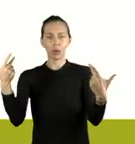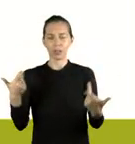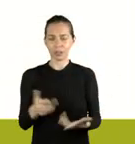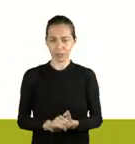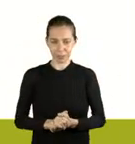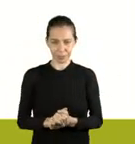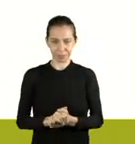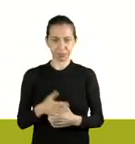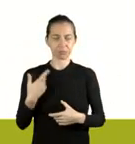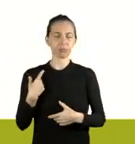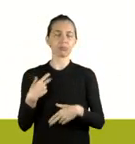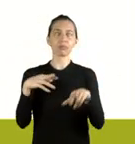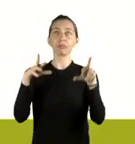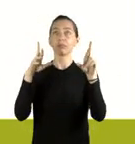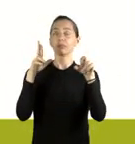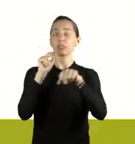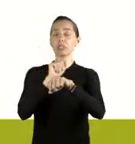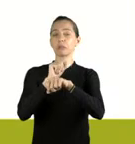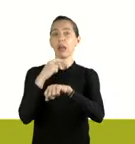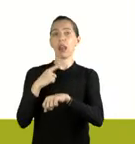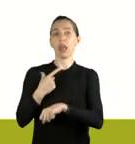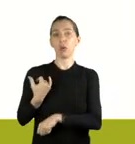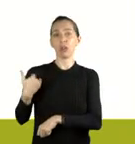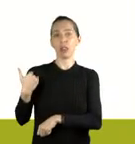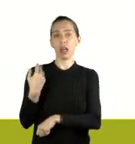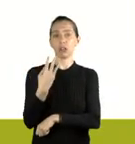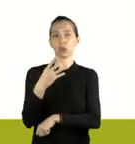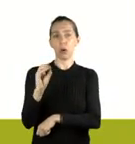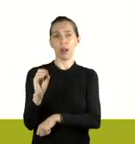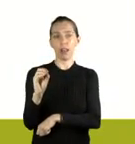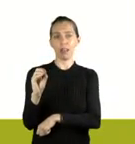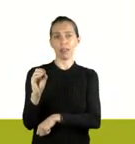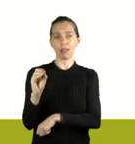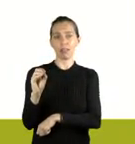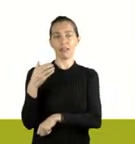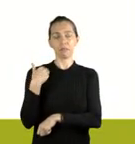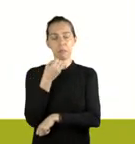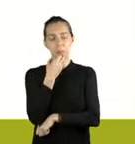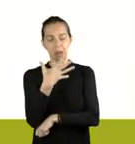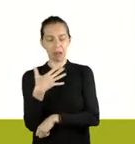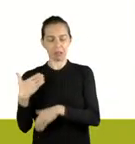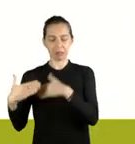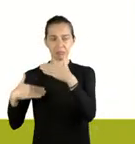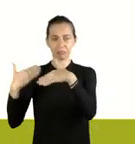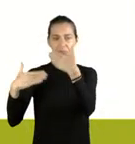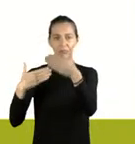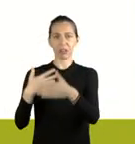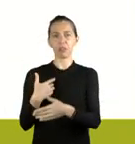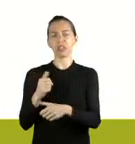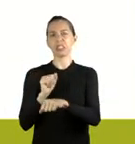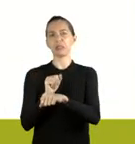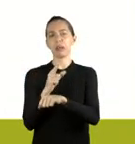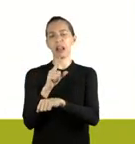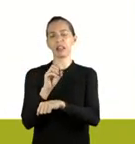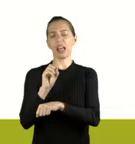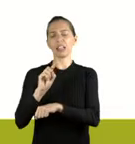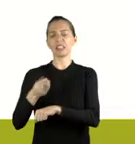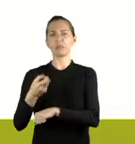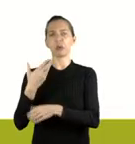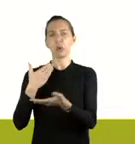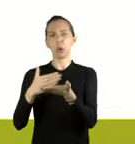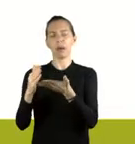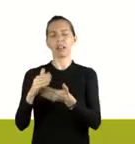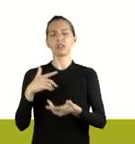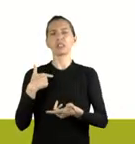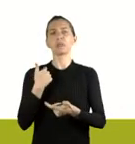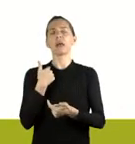Então, eu vou esperar eu ter 40 anos, estar bem sucedido para começar. Eu vou esperar ganhar 10 mil para começar. Eu vou